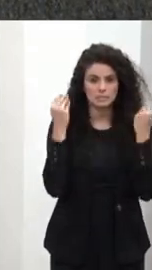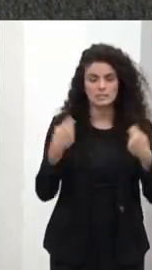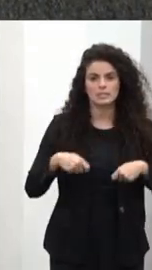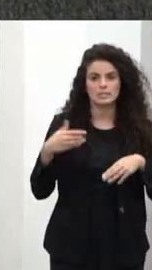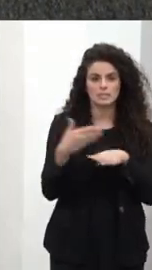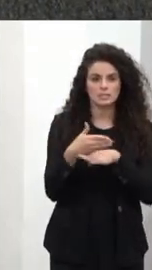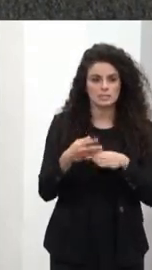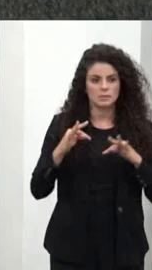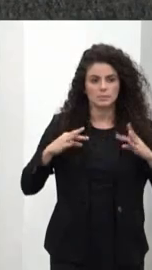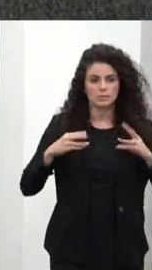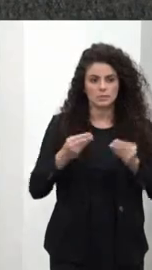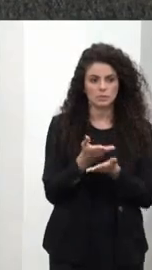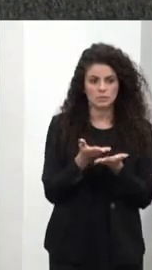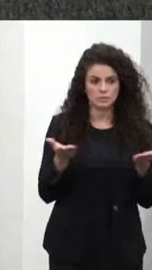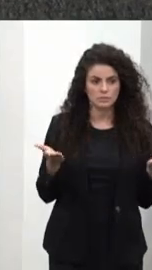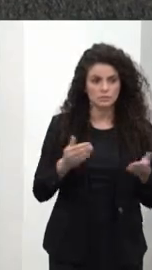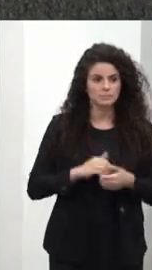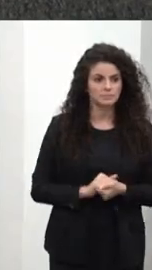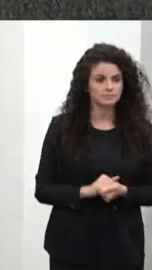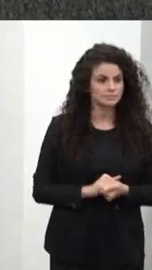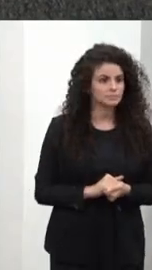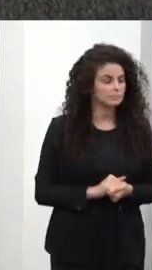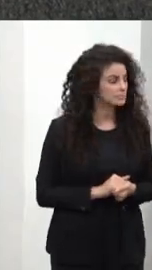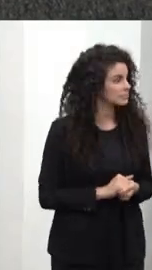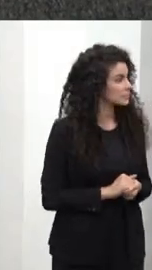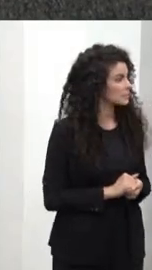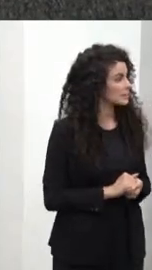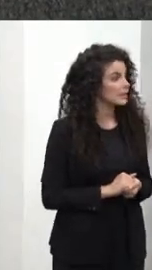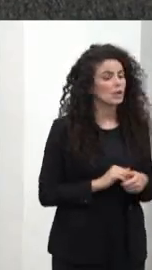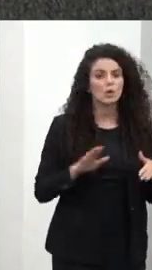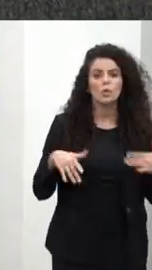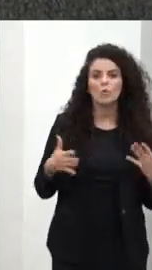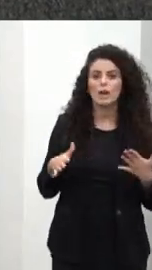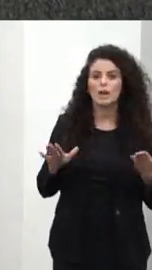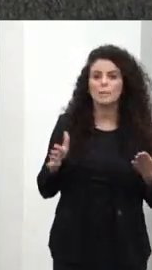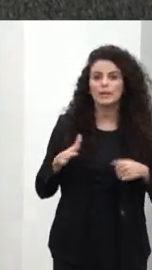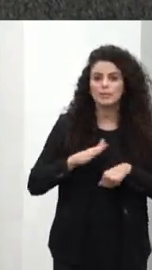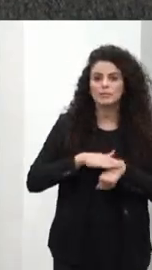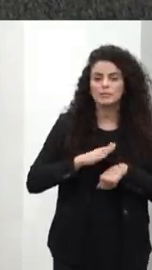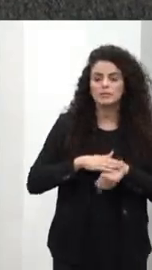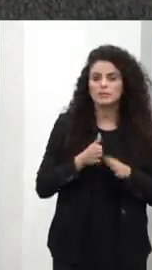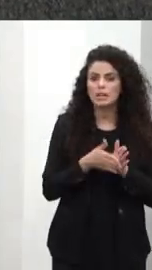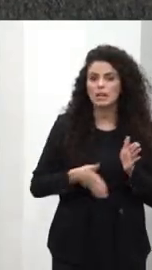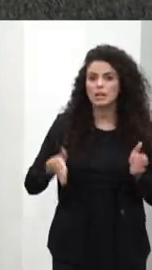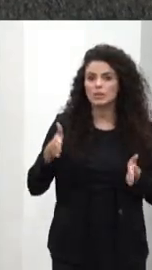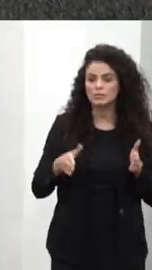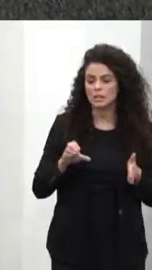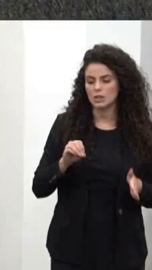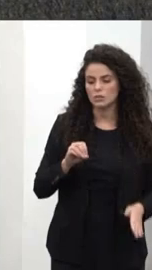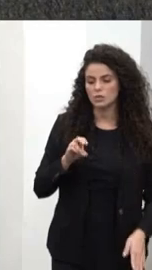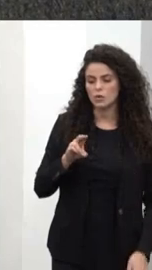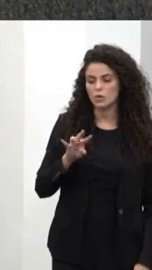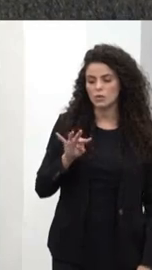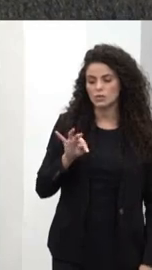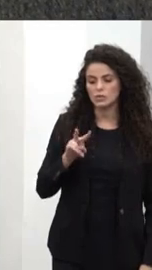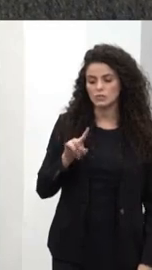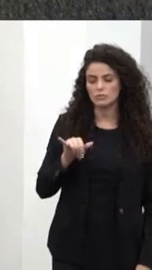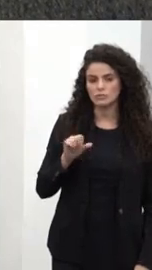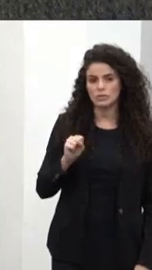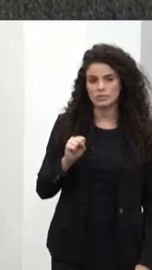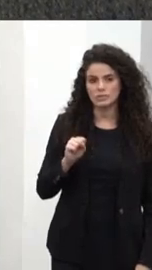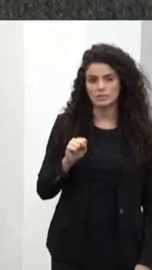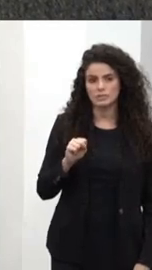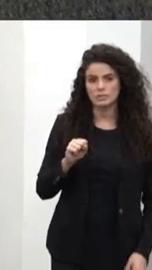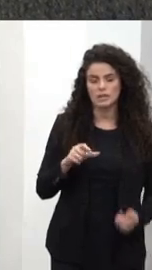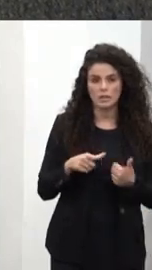obrigado a previsão das oitivas a previsão das oitivas aqui plano de ação para o